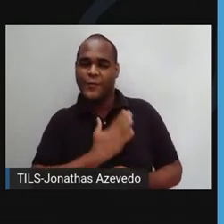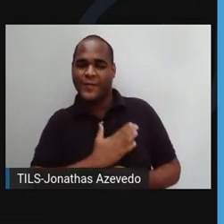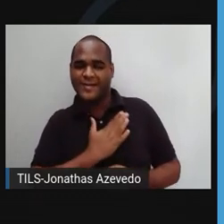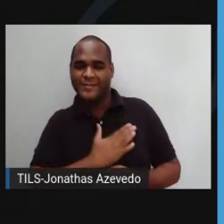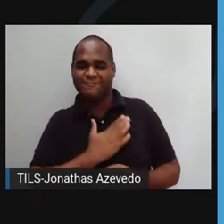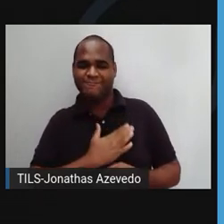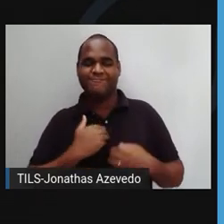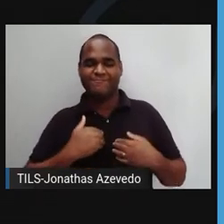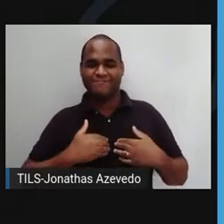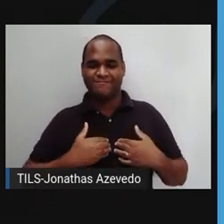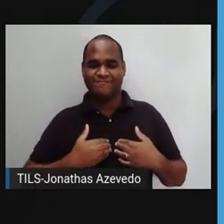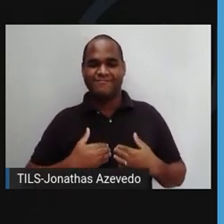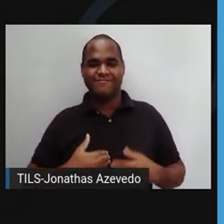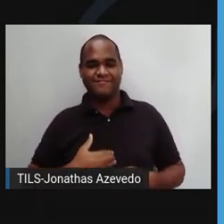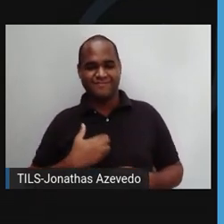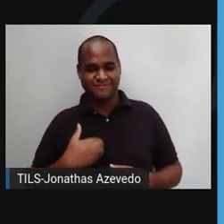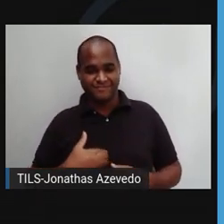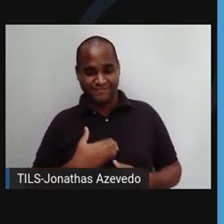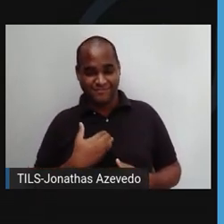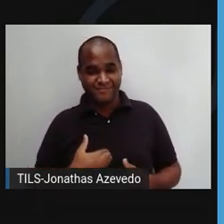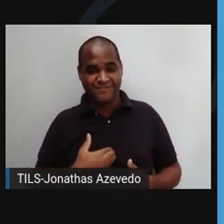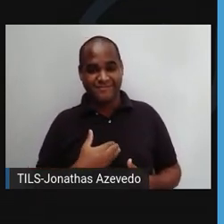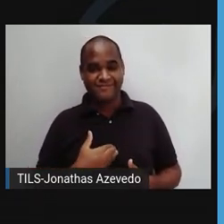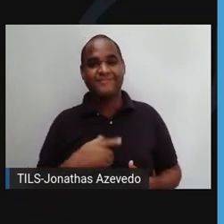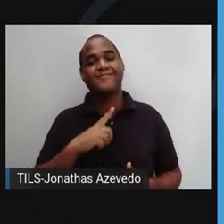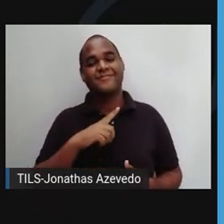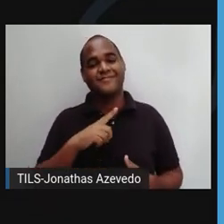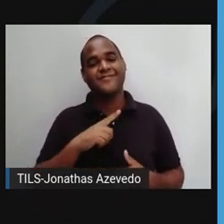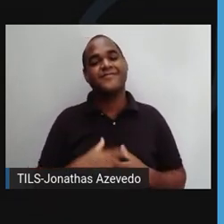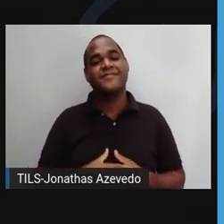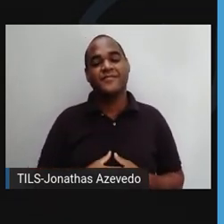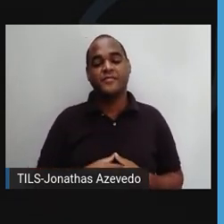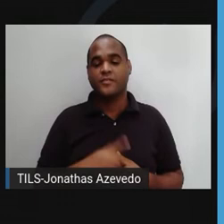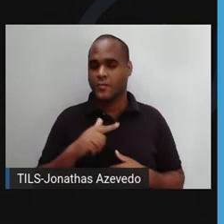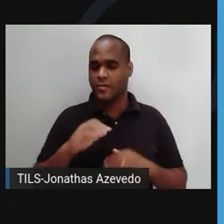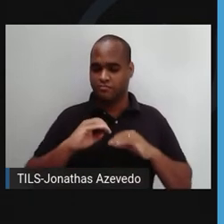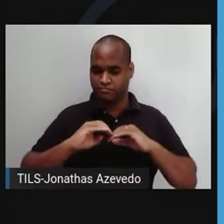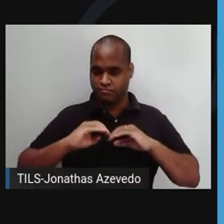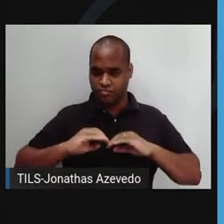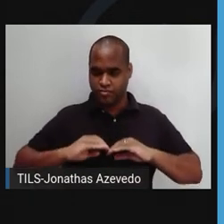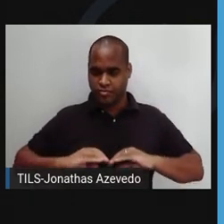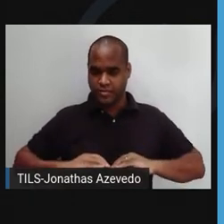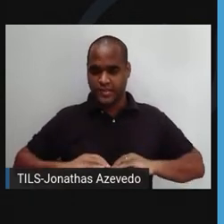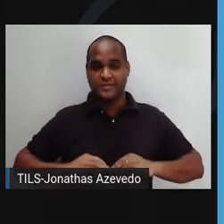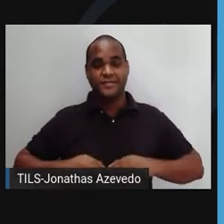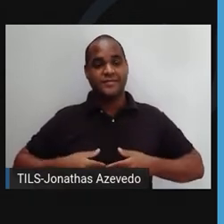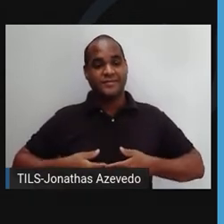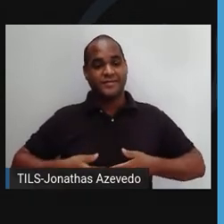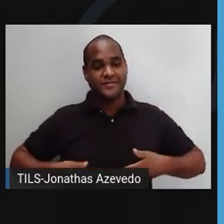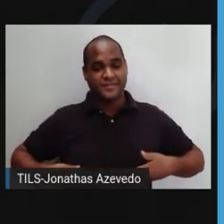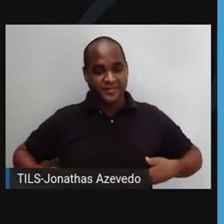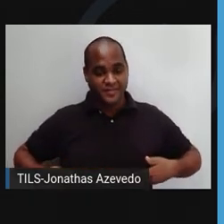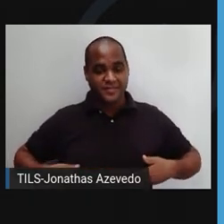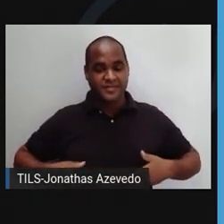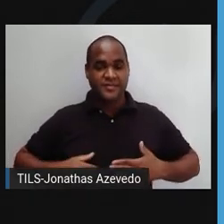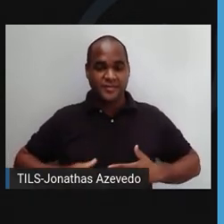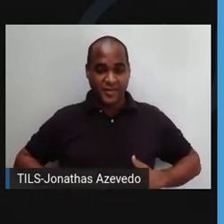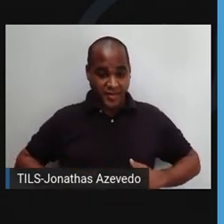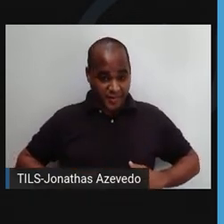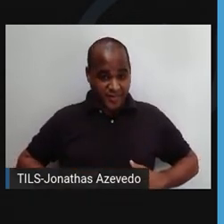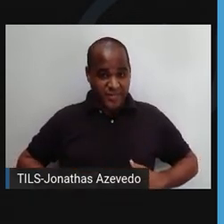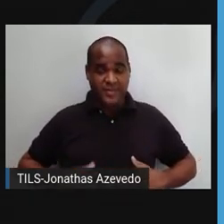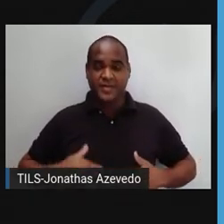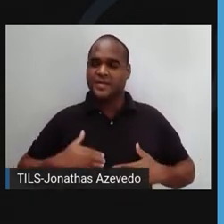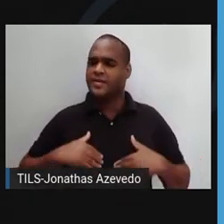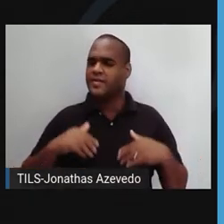encaixa. Olá, amiguinho! Tímido, hein? Logo abaixo dos seus pulmões existe um músculo gigante o diafragma.